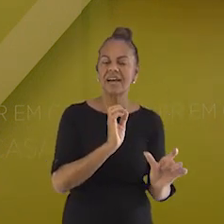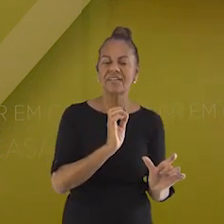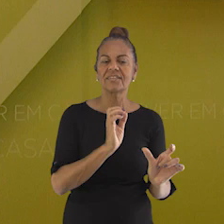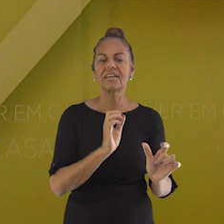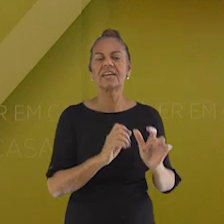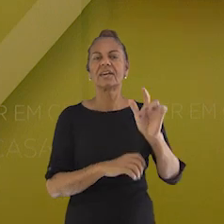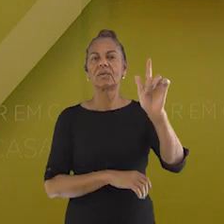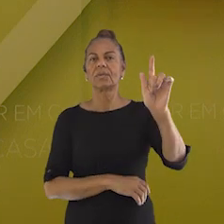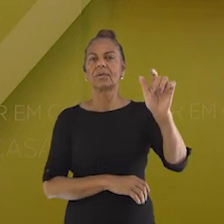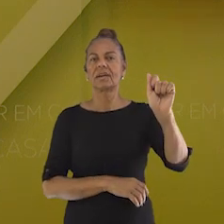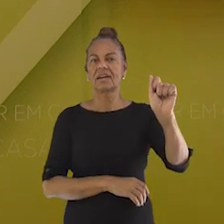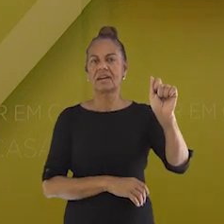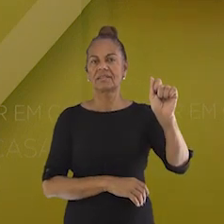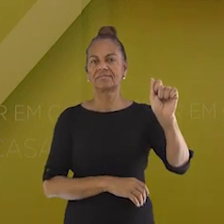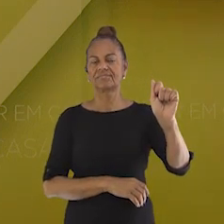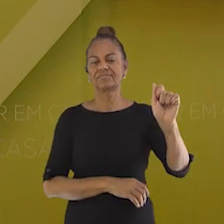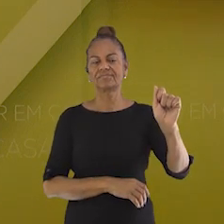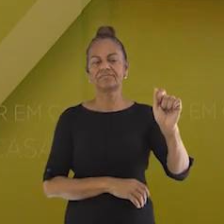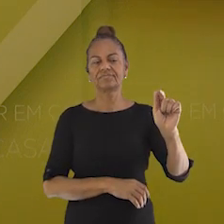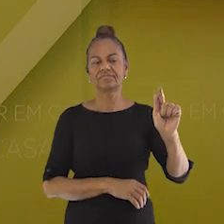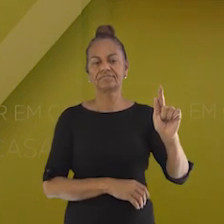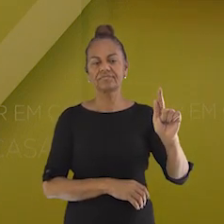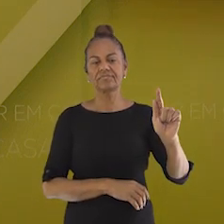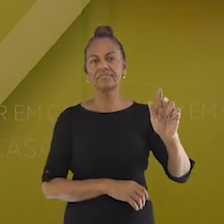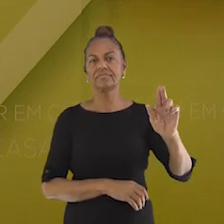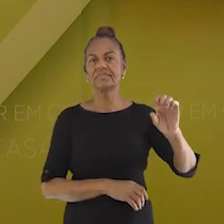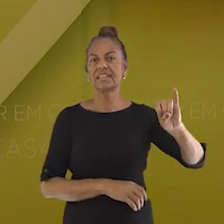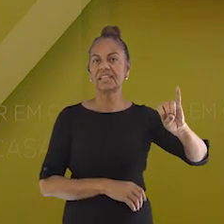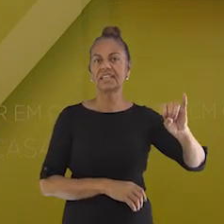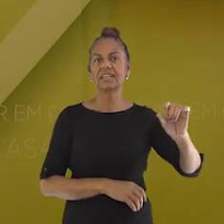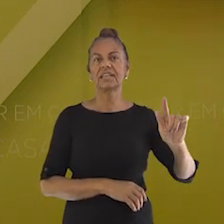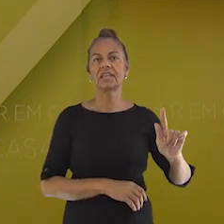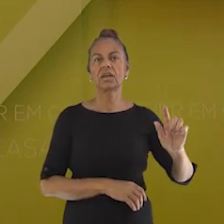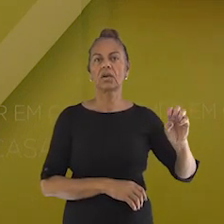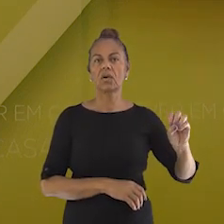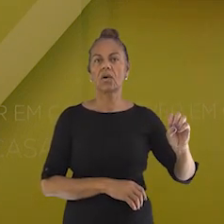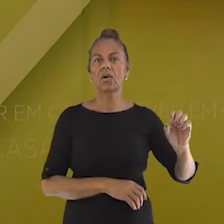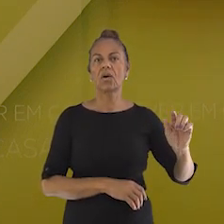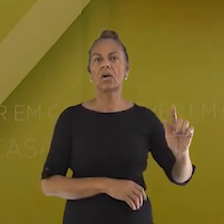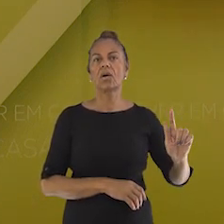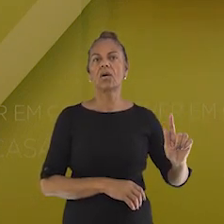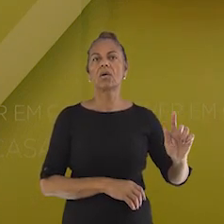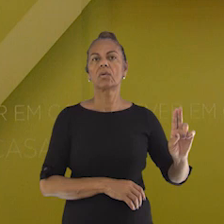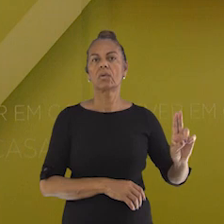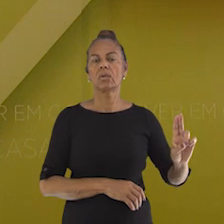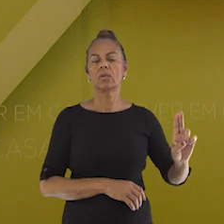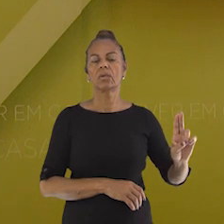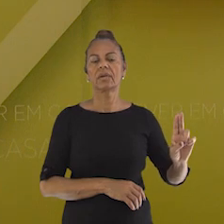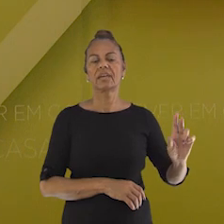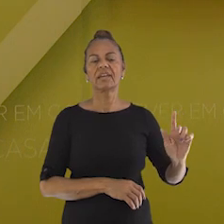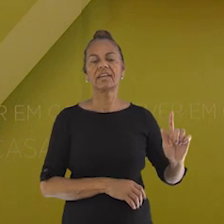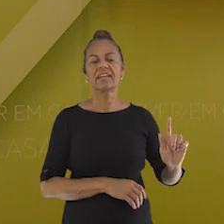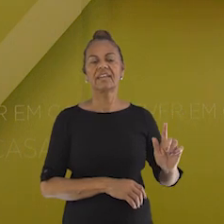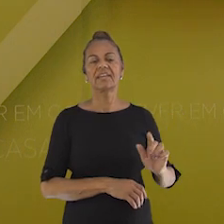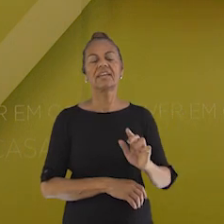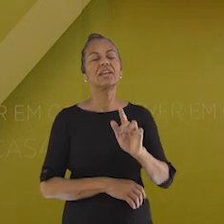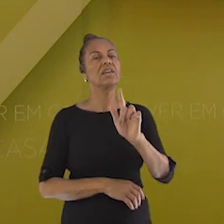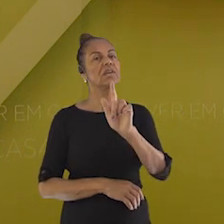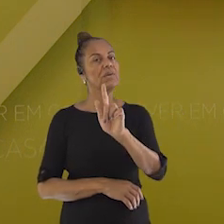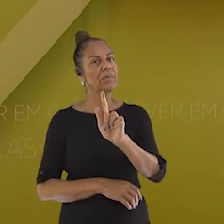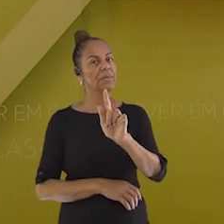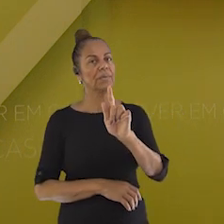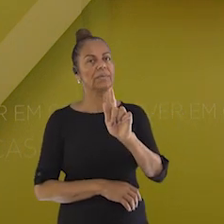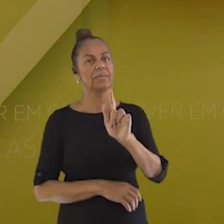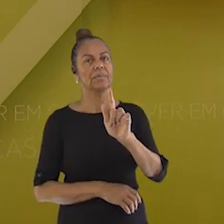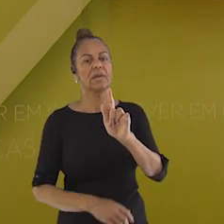O Ga, Gi, Go, Gu. E o G, que está aqui, ó, no